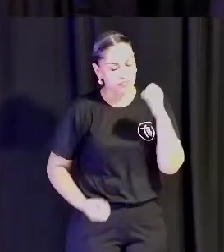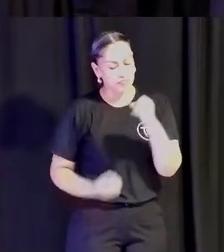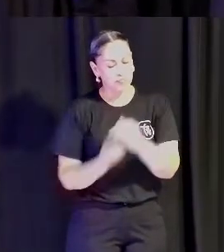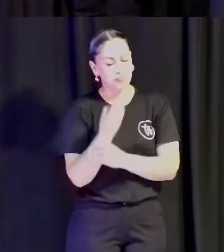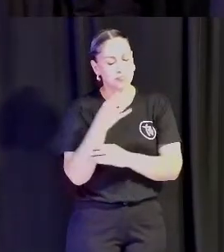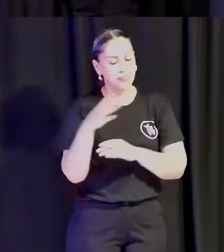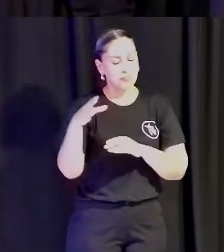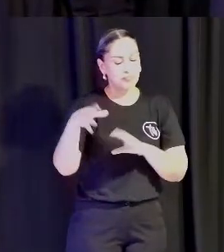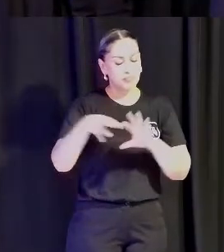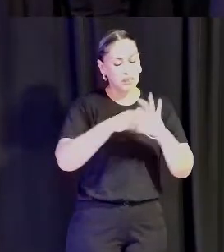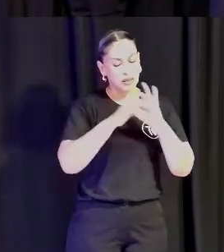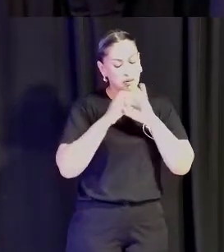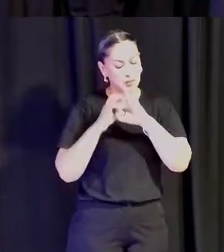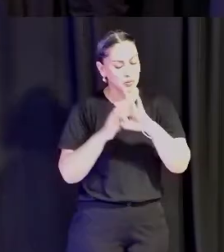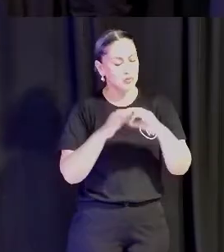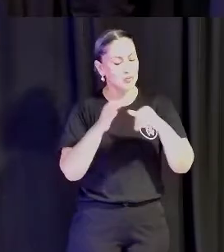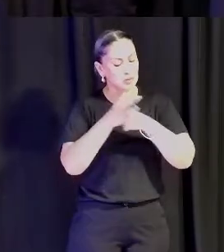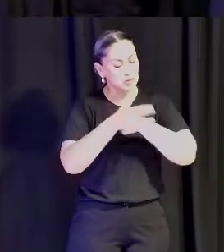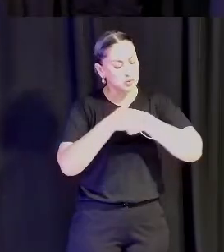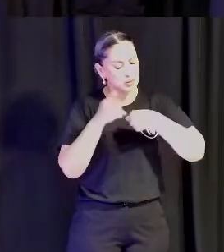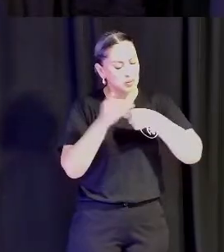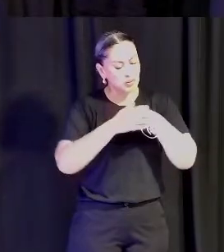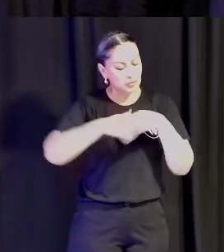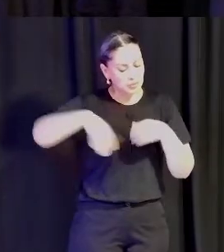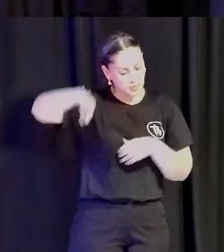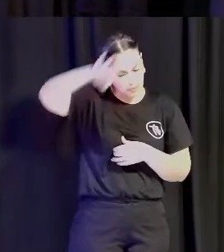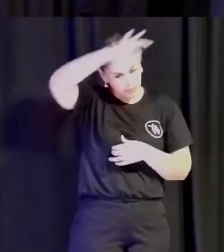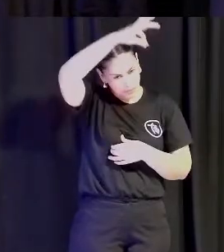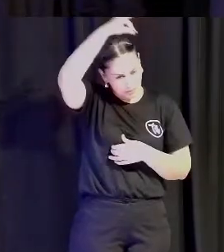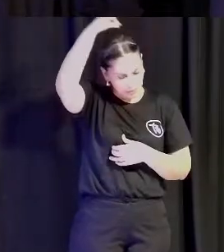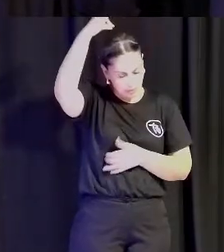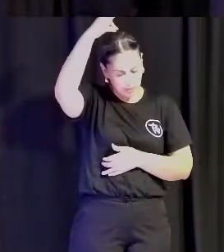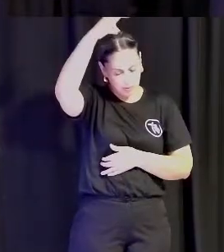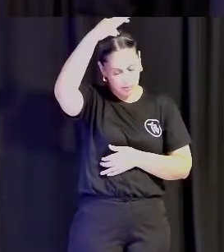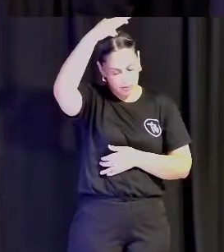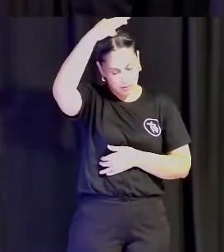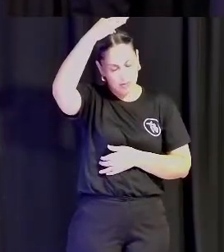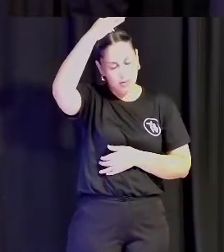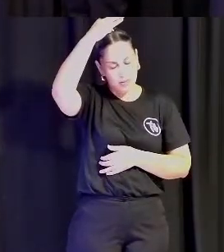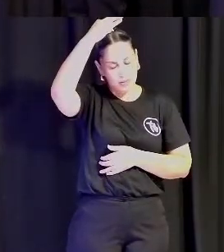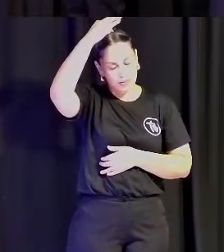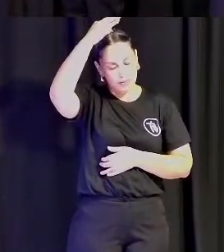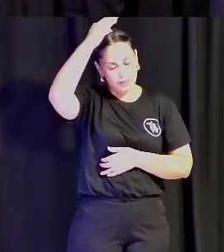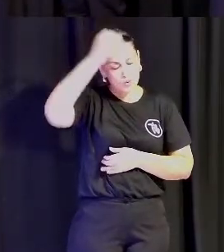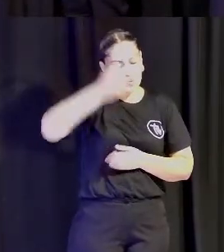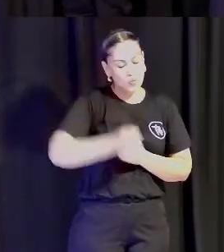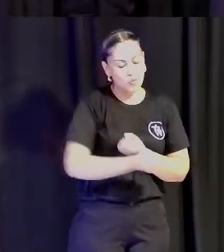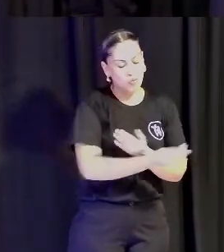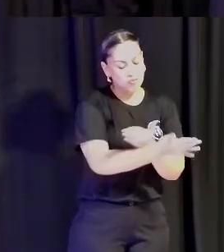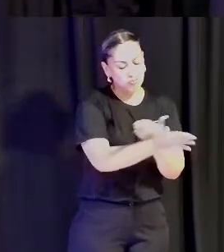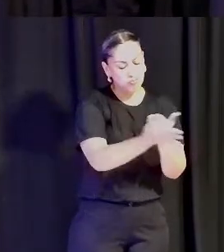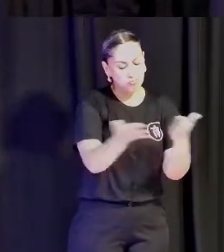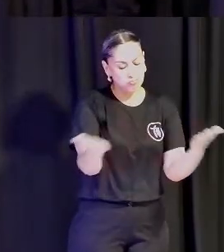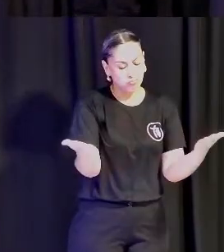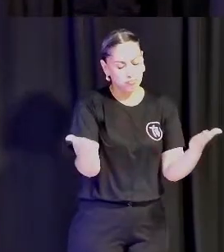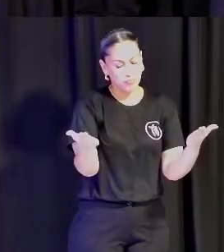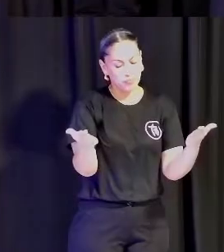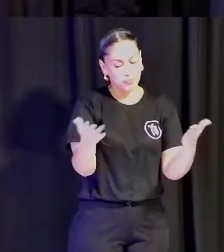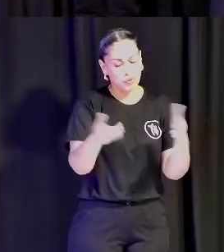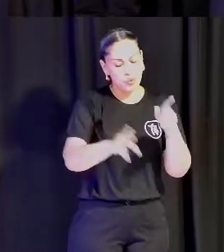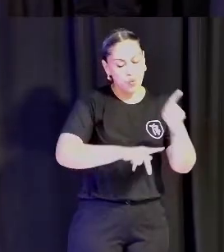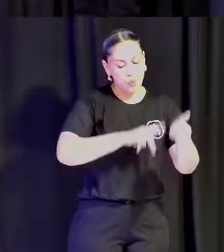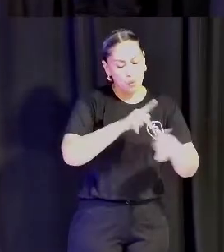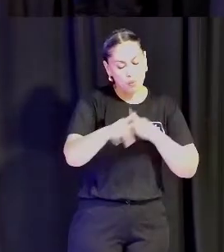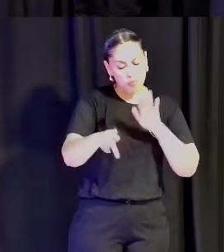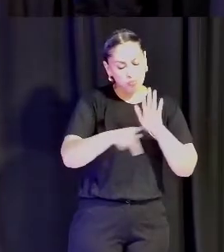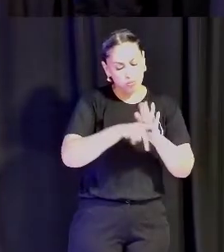a comunhão e as consolações do Santo Espírito de Deus estejam com todos vocês, com todo